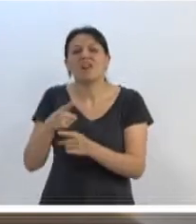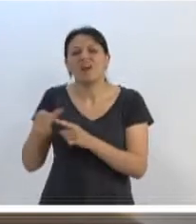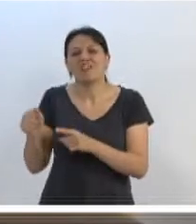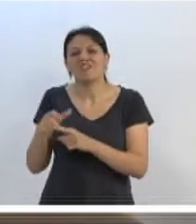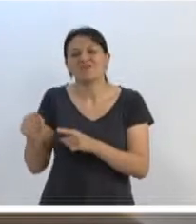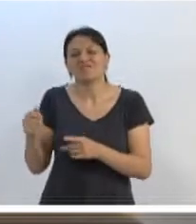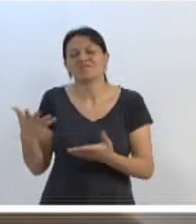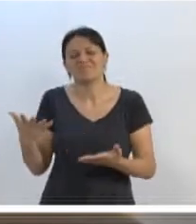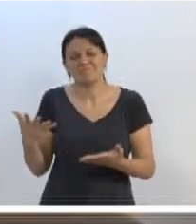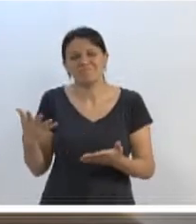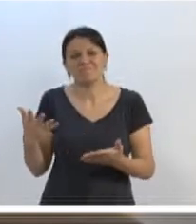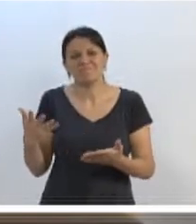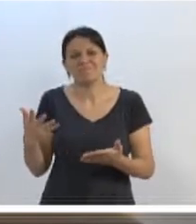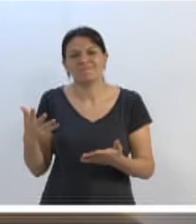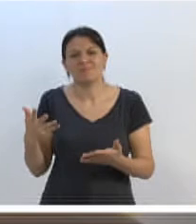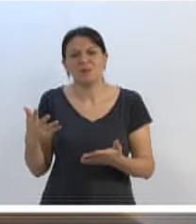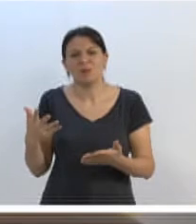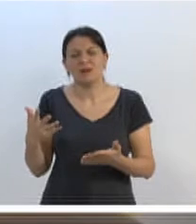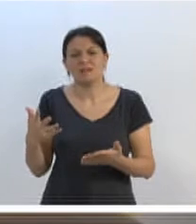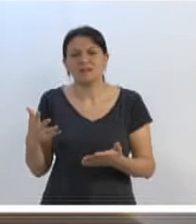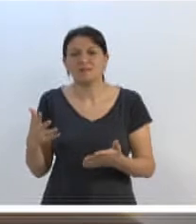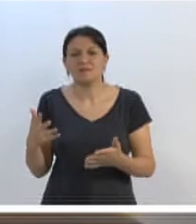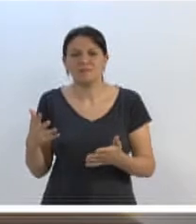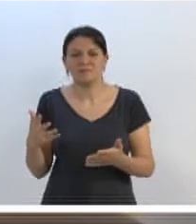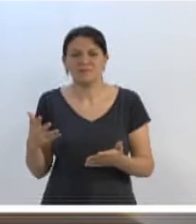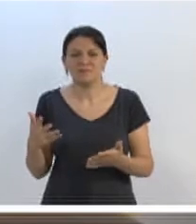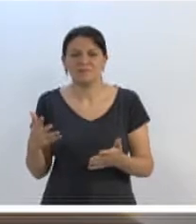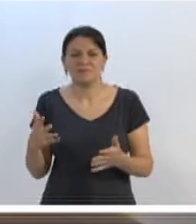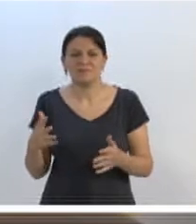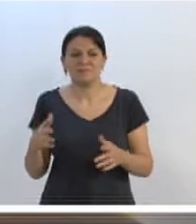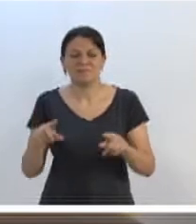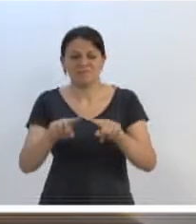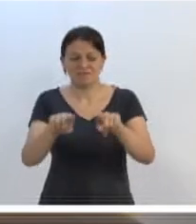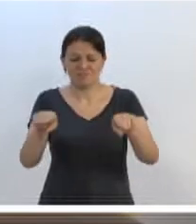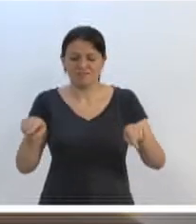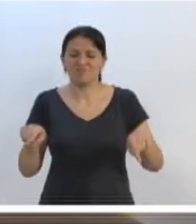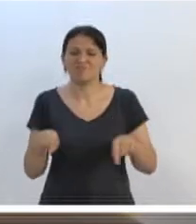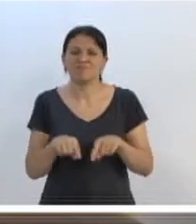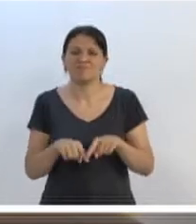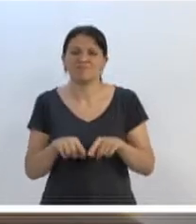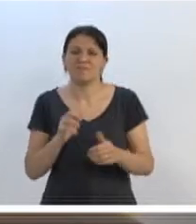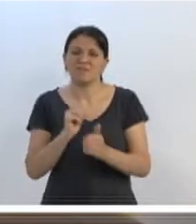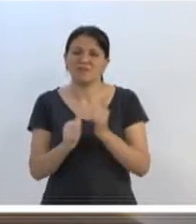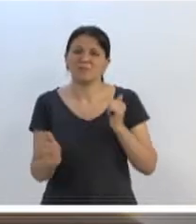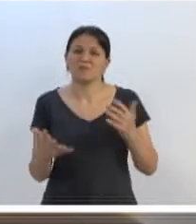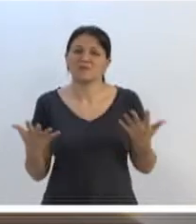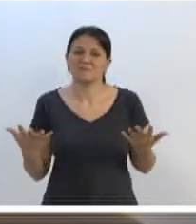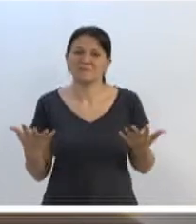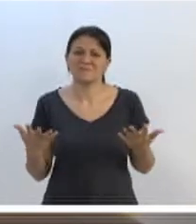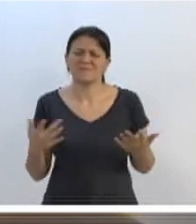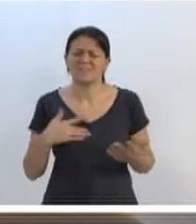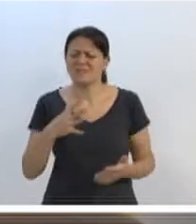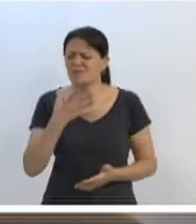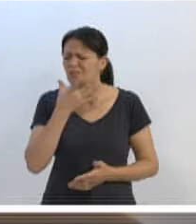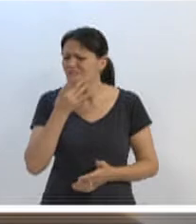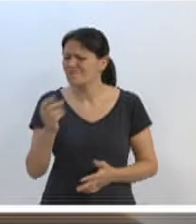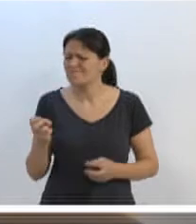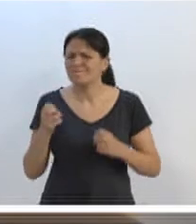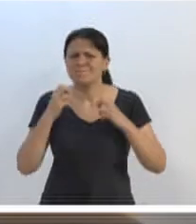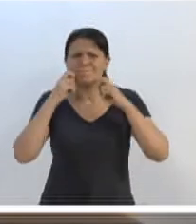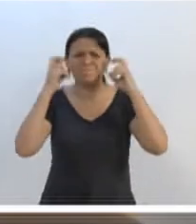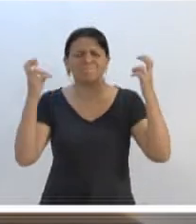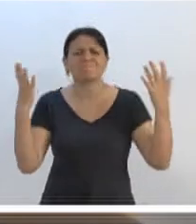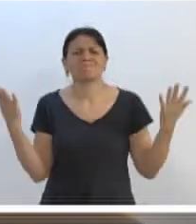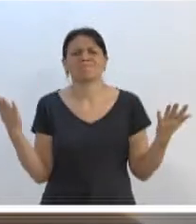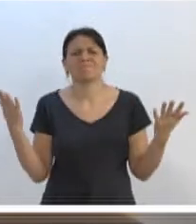e ainda mais uma taxinha para isso e ainda toda a arrecadação seja deles. Eu acho uma vergonha.